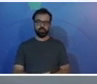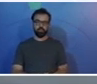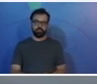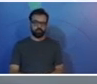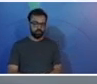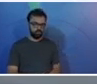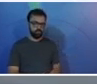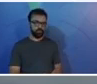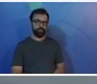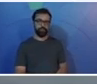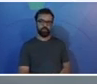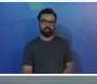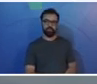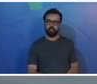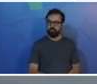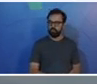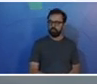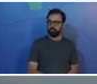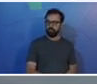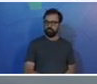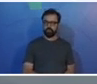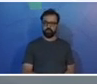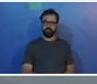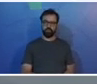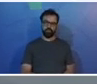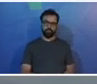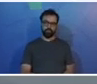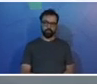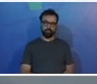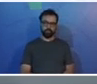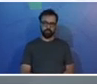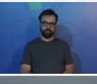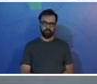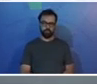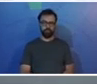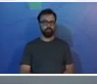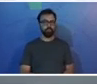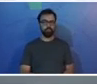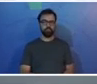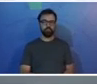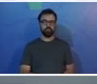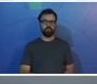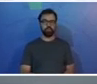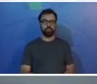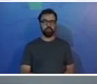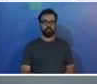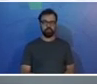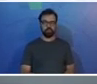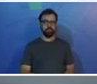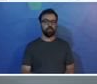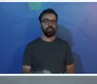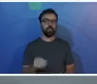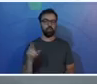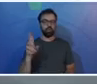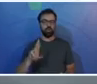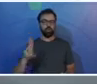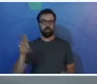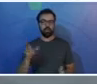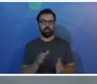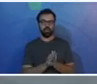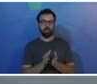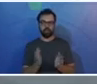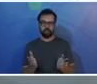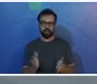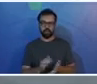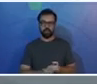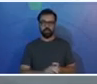escreva ela novamente, deixando-a correta. Professora, se não couber na apostila, pode fazer no caderno? Não